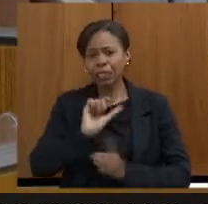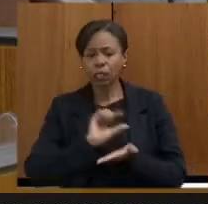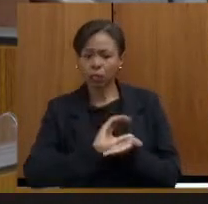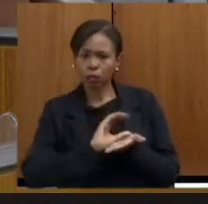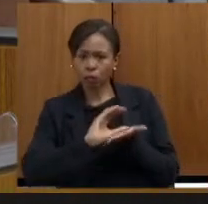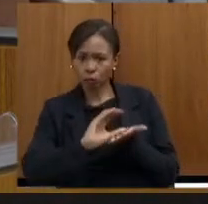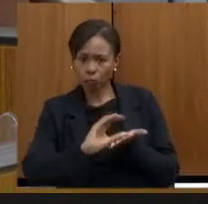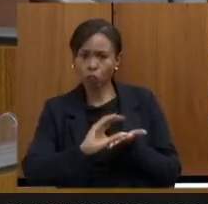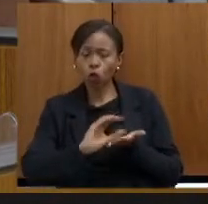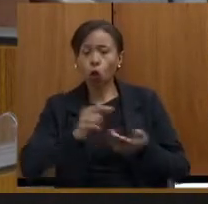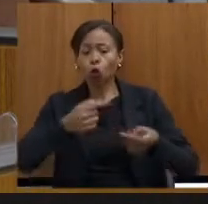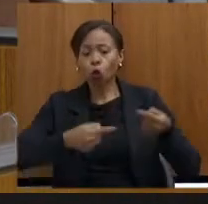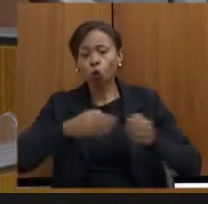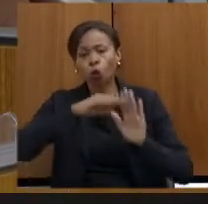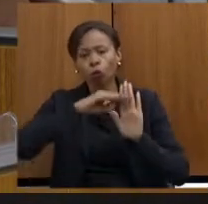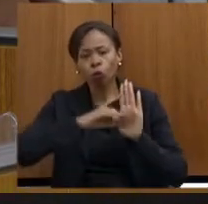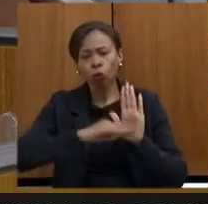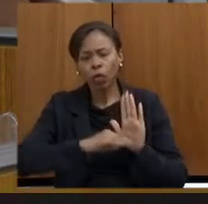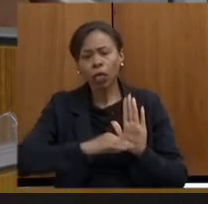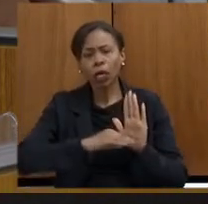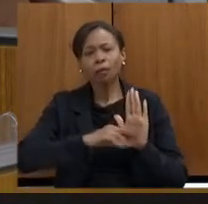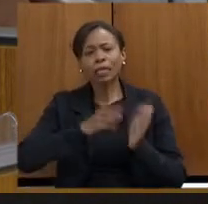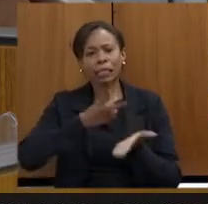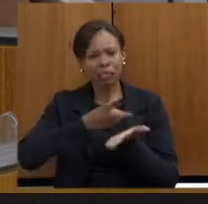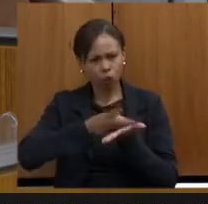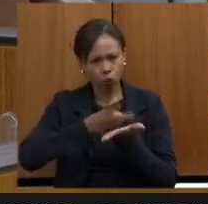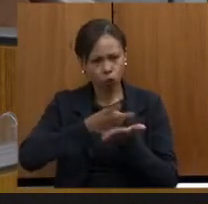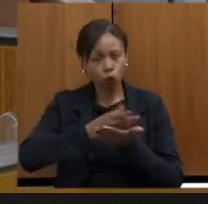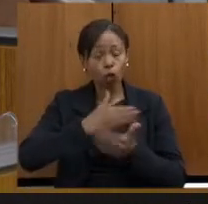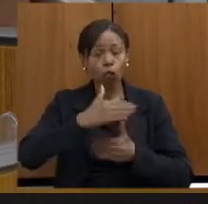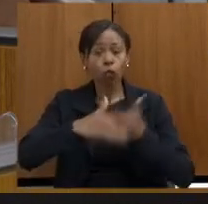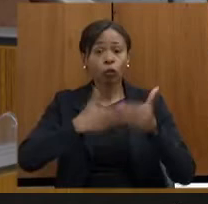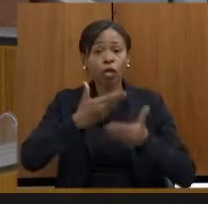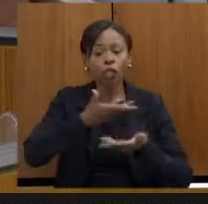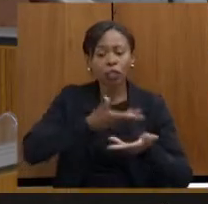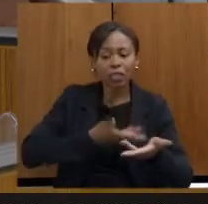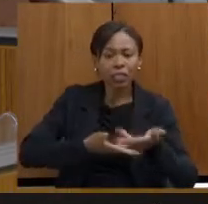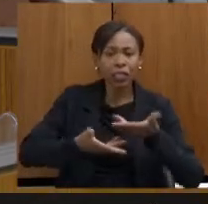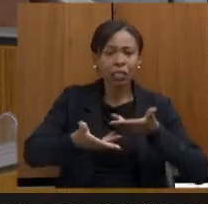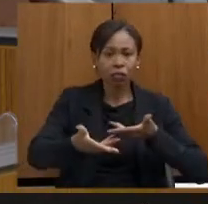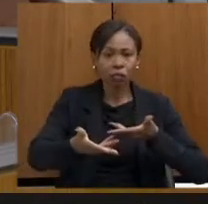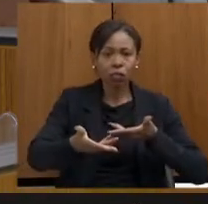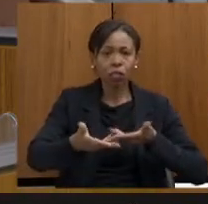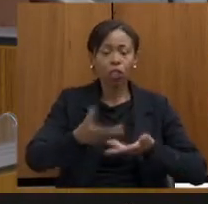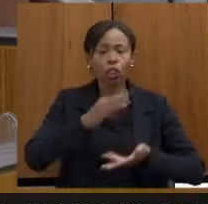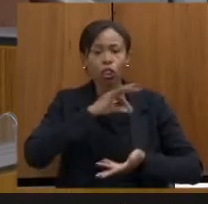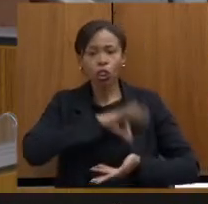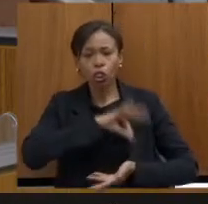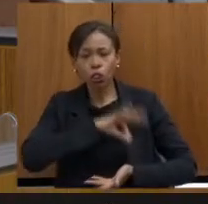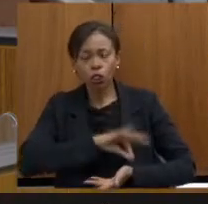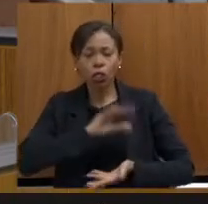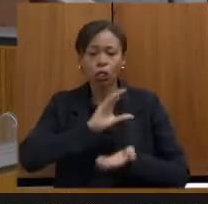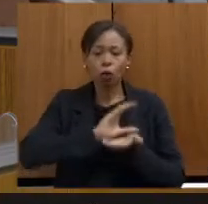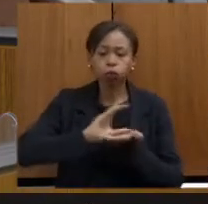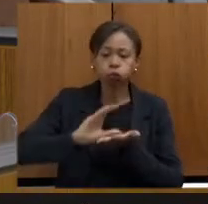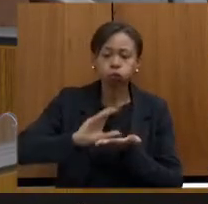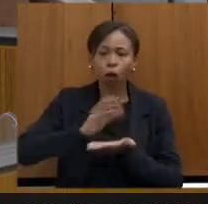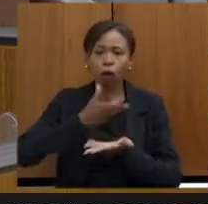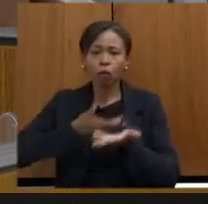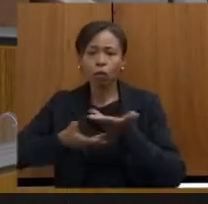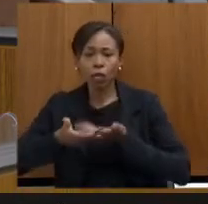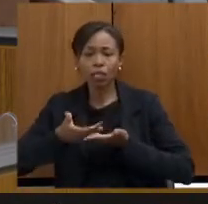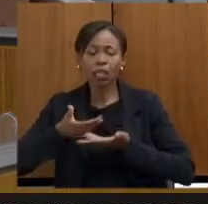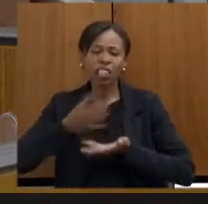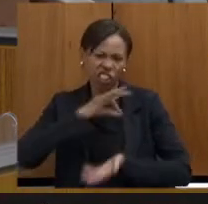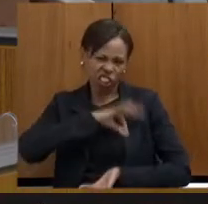programa permanente de geração de transferência de valores em programas de transferência de renda.